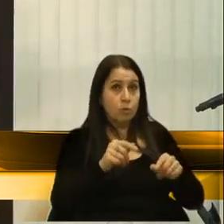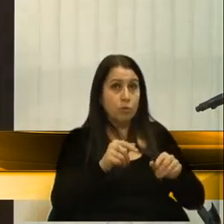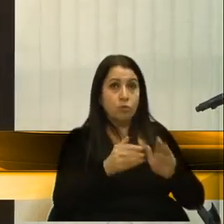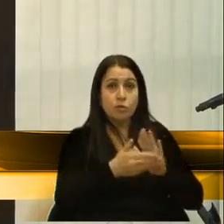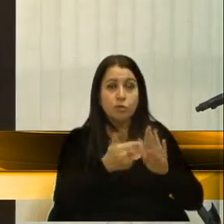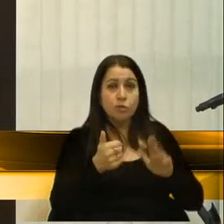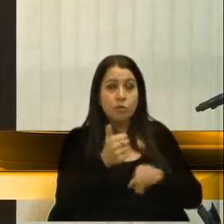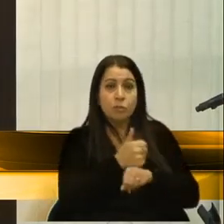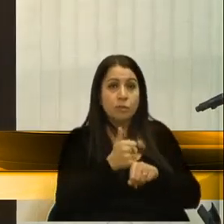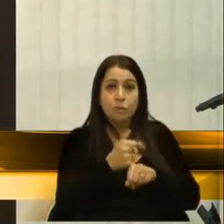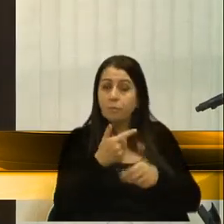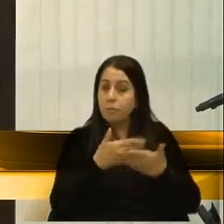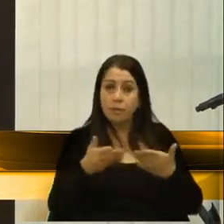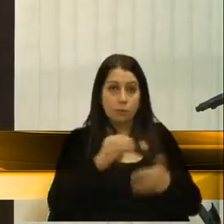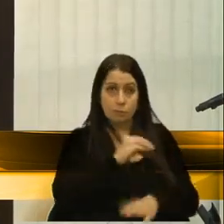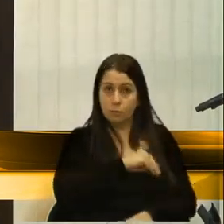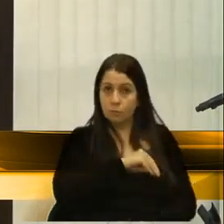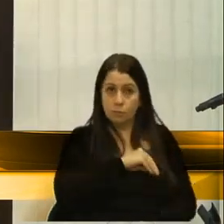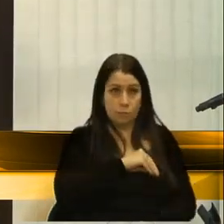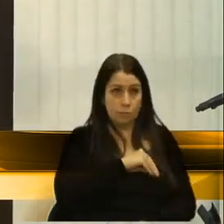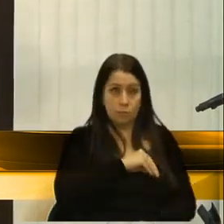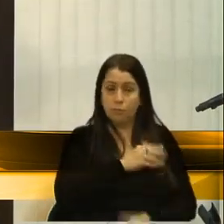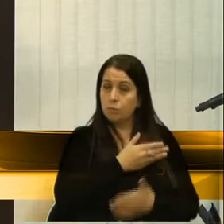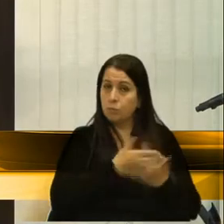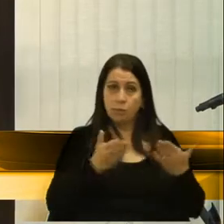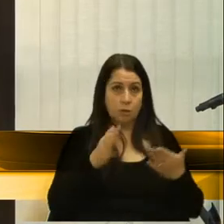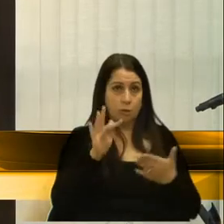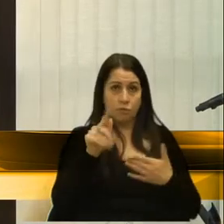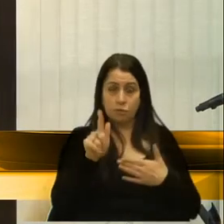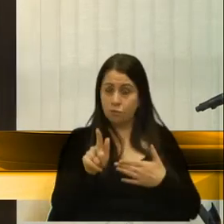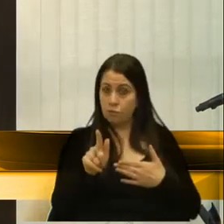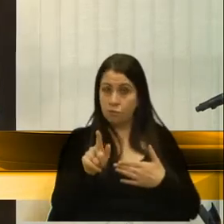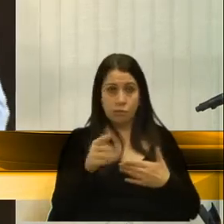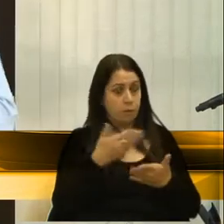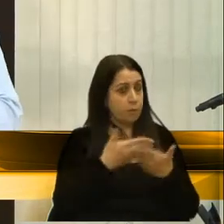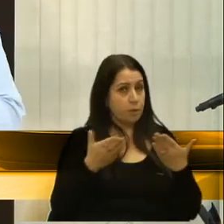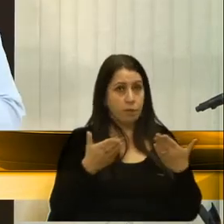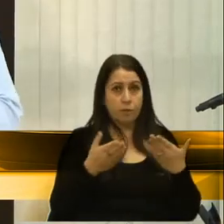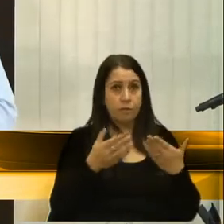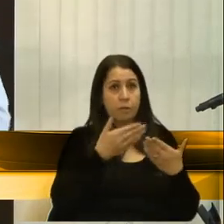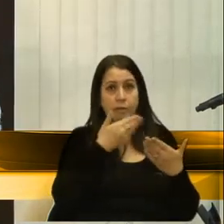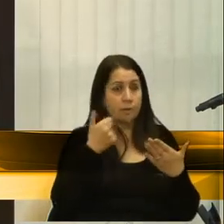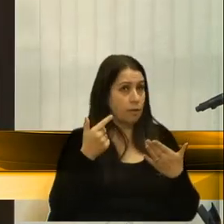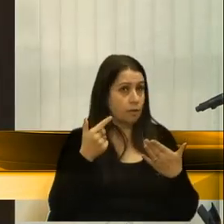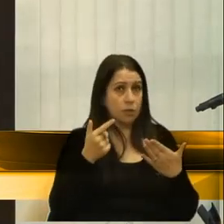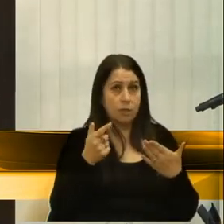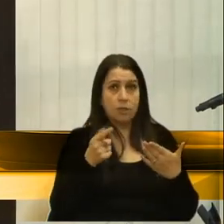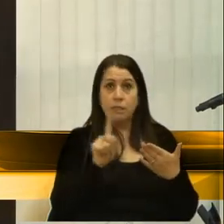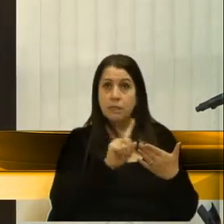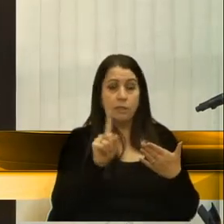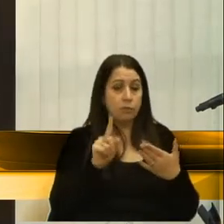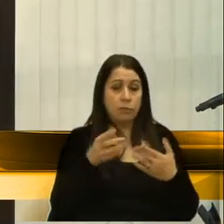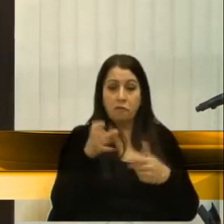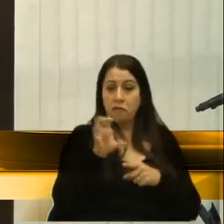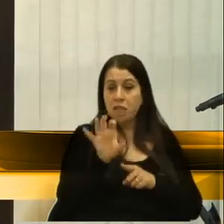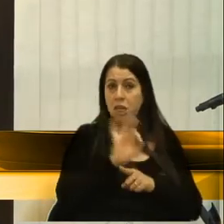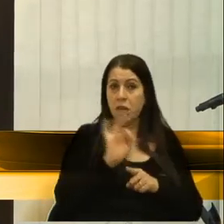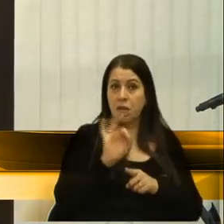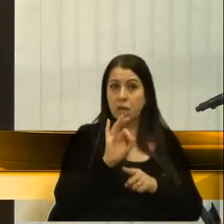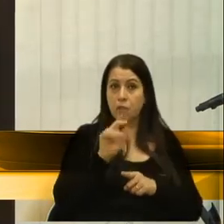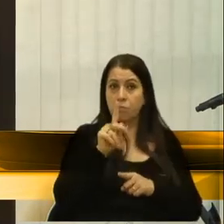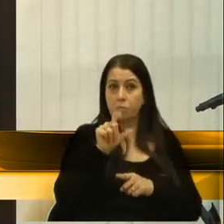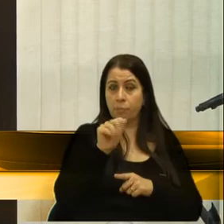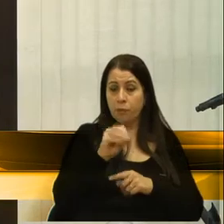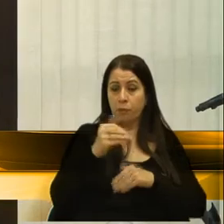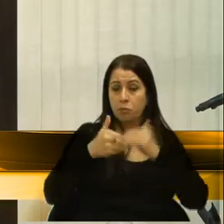não perderão salário, não perderão FG, não perderão vantagens, não será afetado o plano de carreira